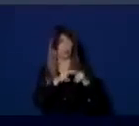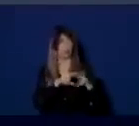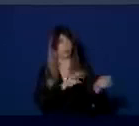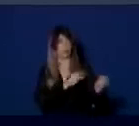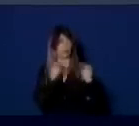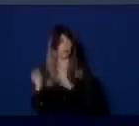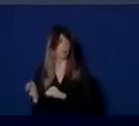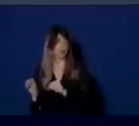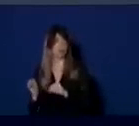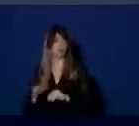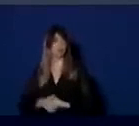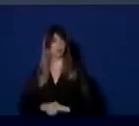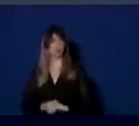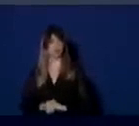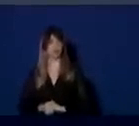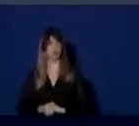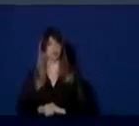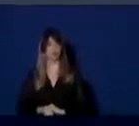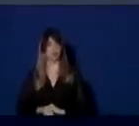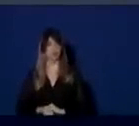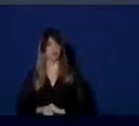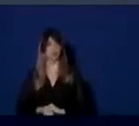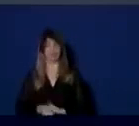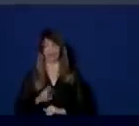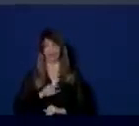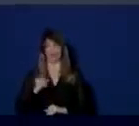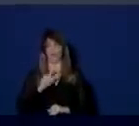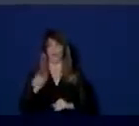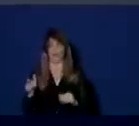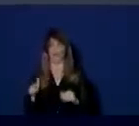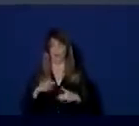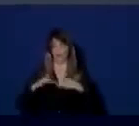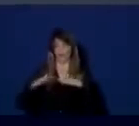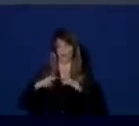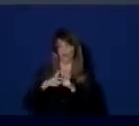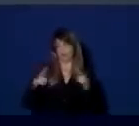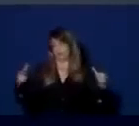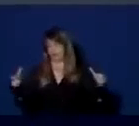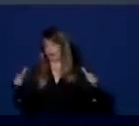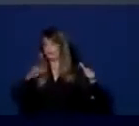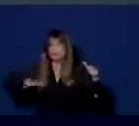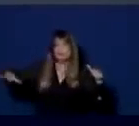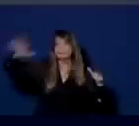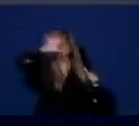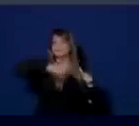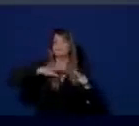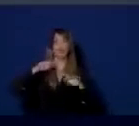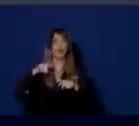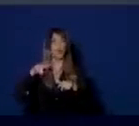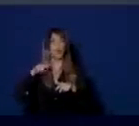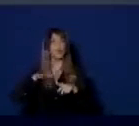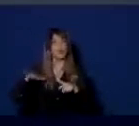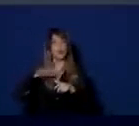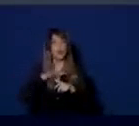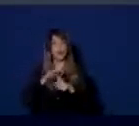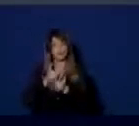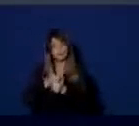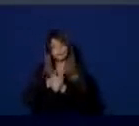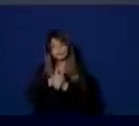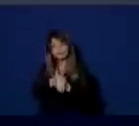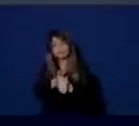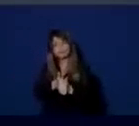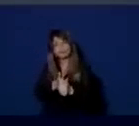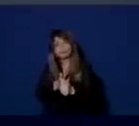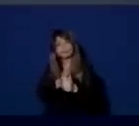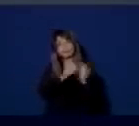E ele não decorre de antecipar o movimento macro. Ele decorre do fato de que, como o mercado é segmentado, a rapidez do movimento